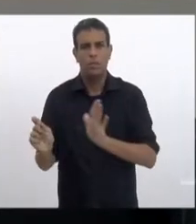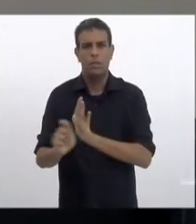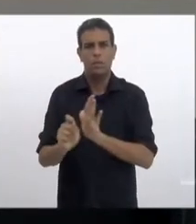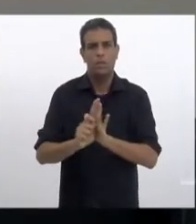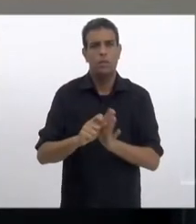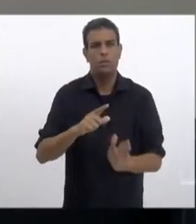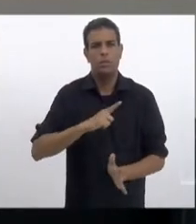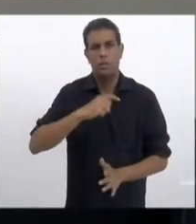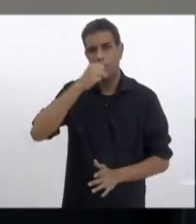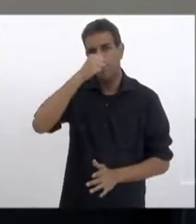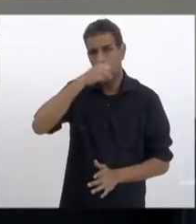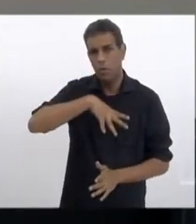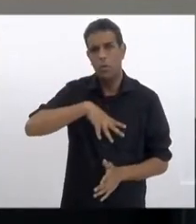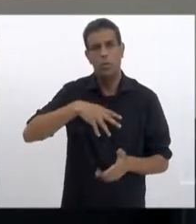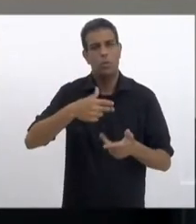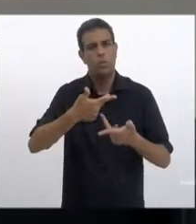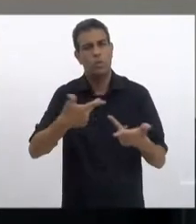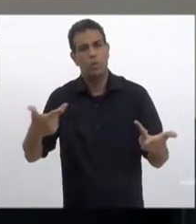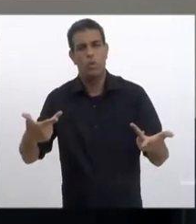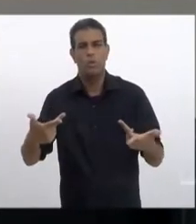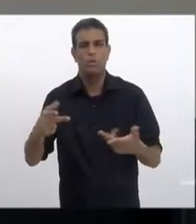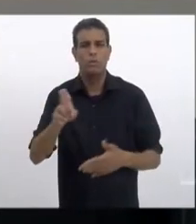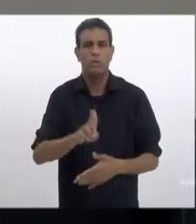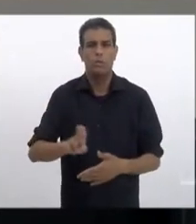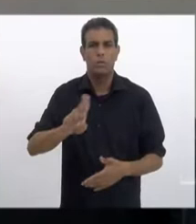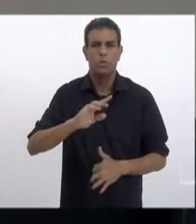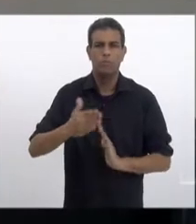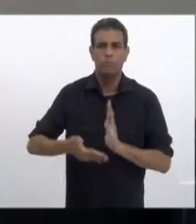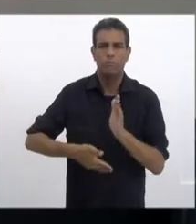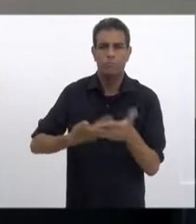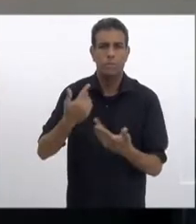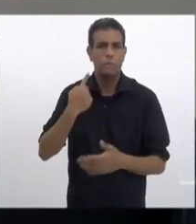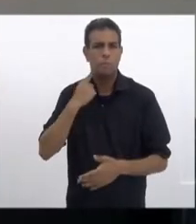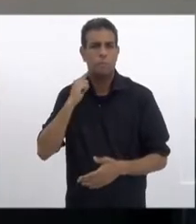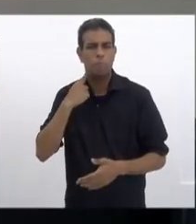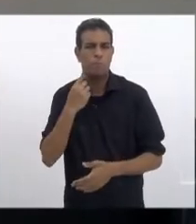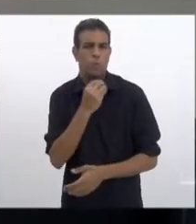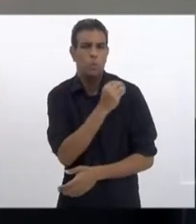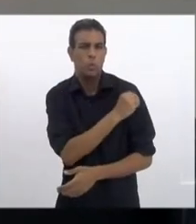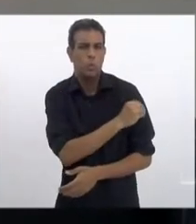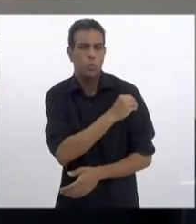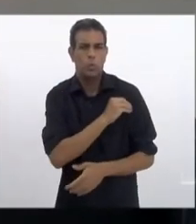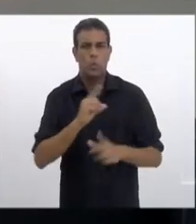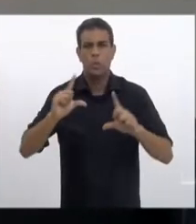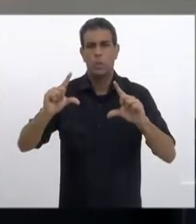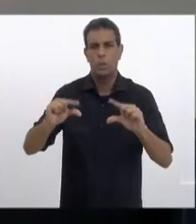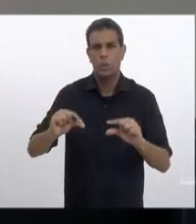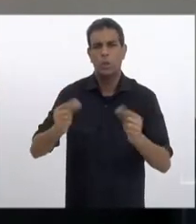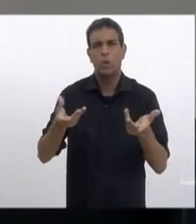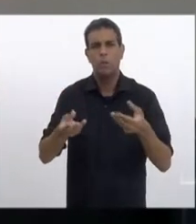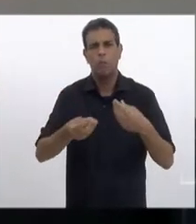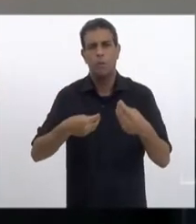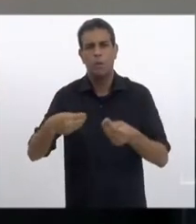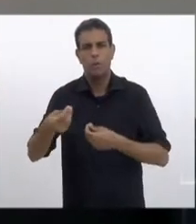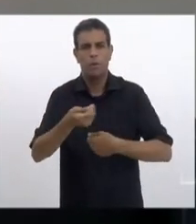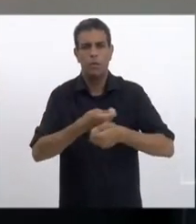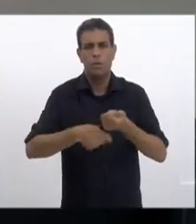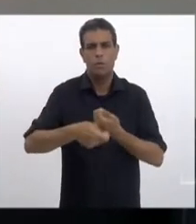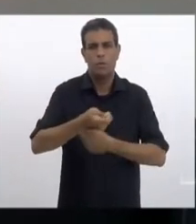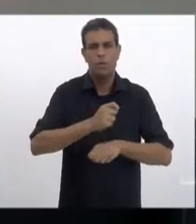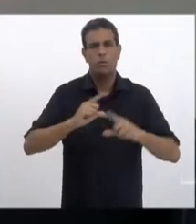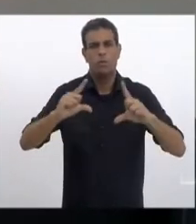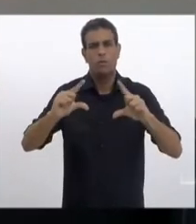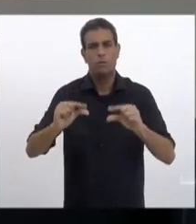de drogas entorpecentes e o uso nocivo de álcool e a redução significativa de fluxos financeiros